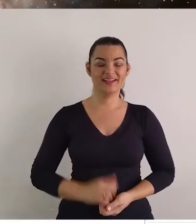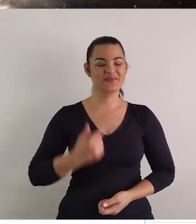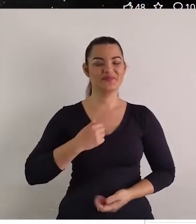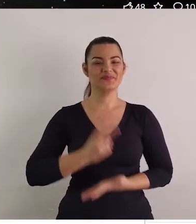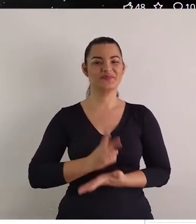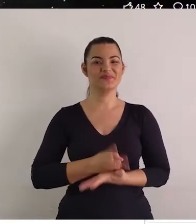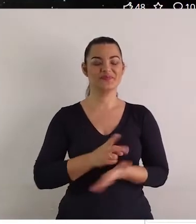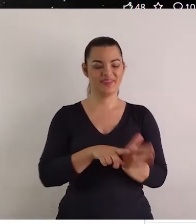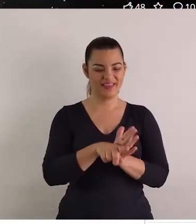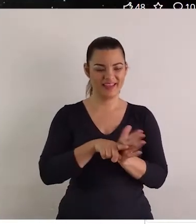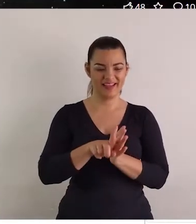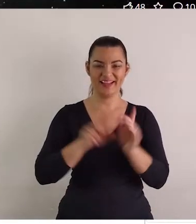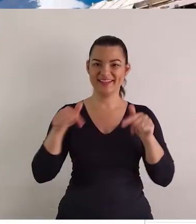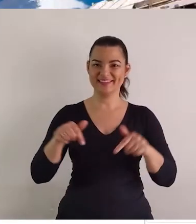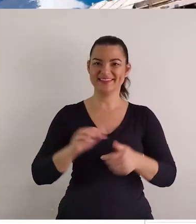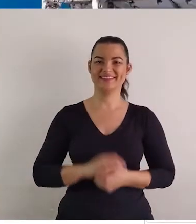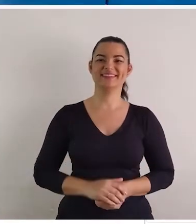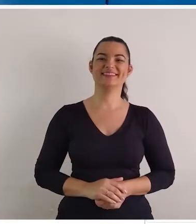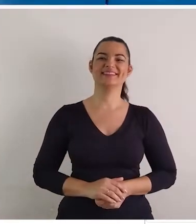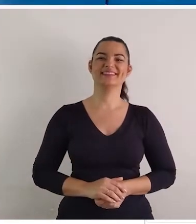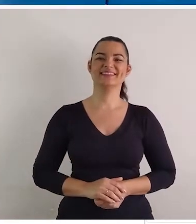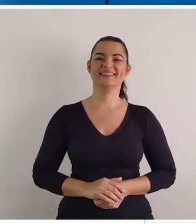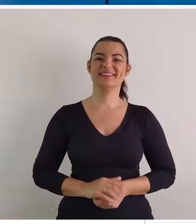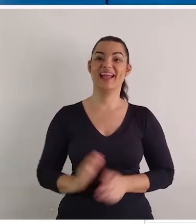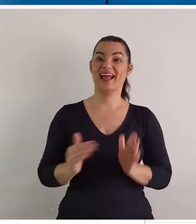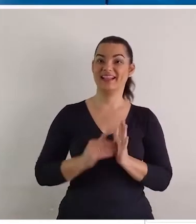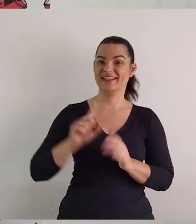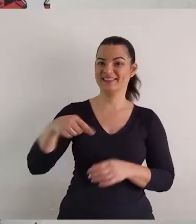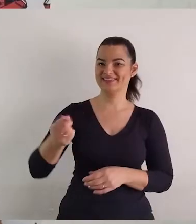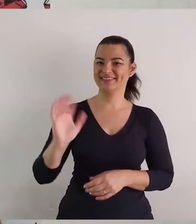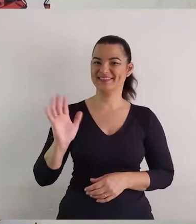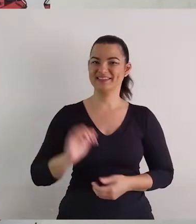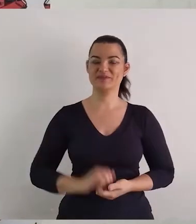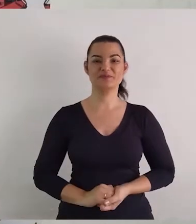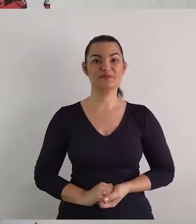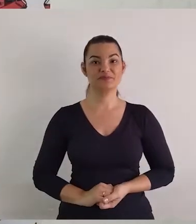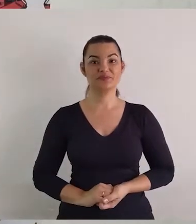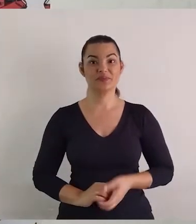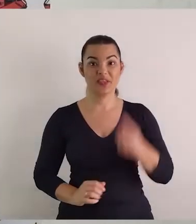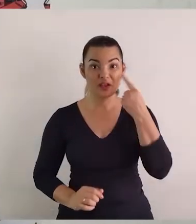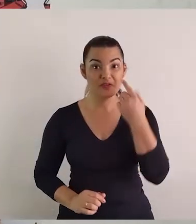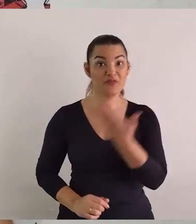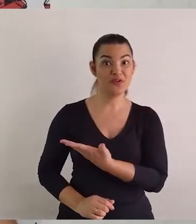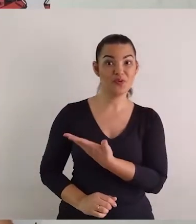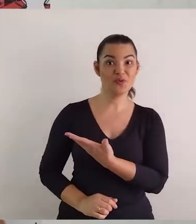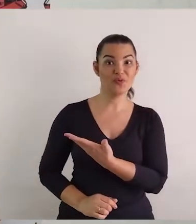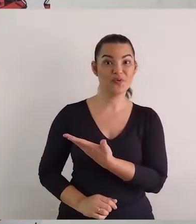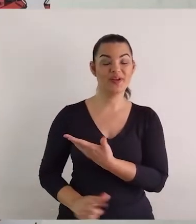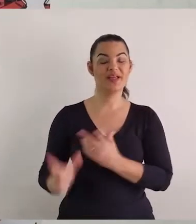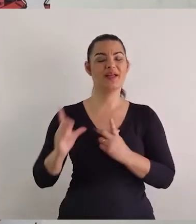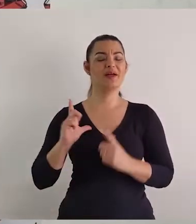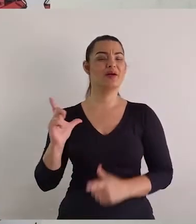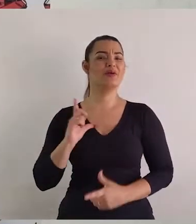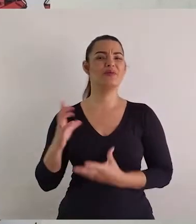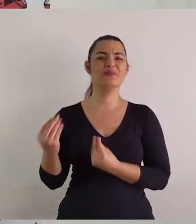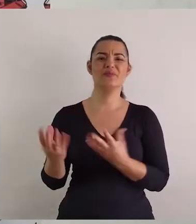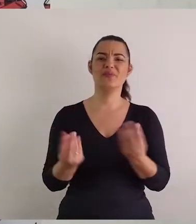Vou continuar investigando aqui, tá bom? Até já já. Viu só como temos